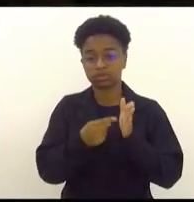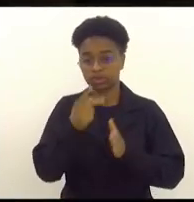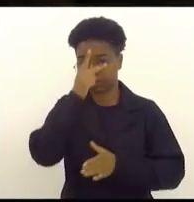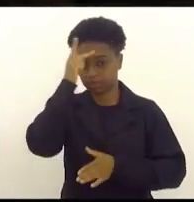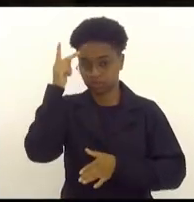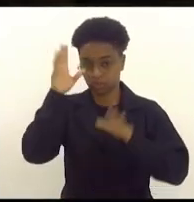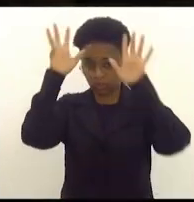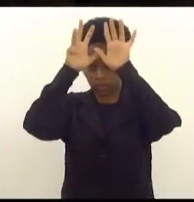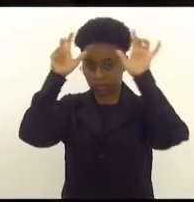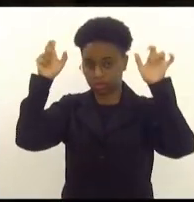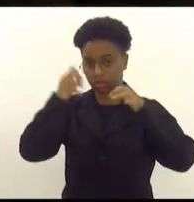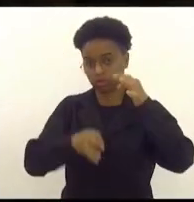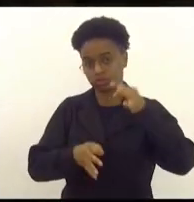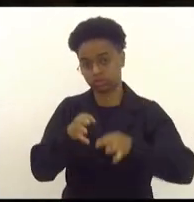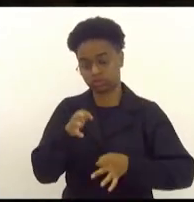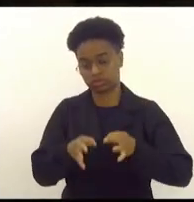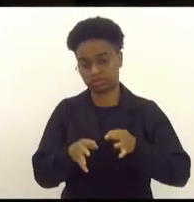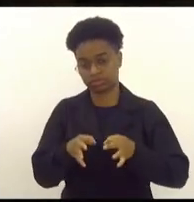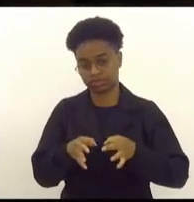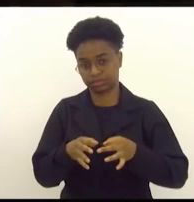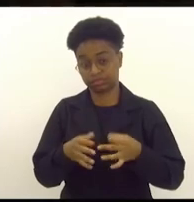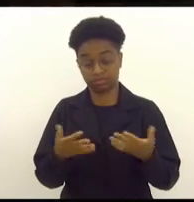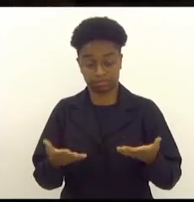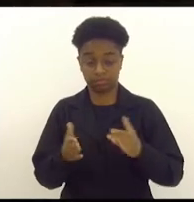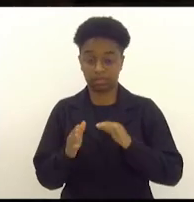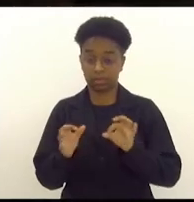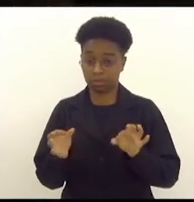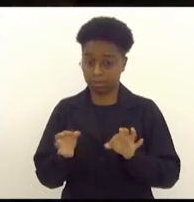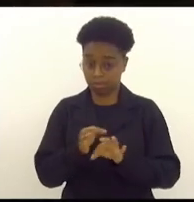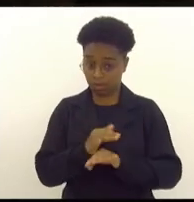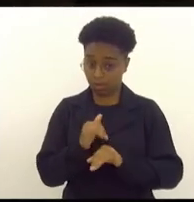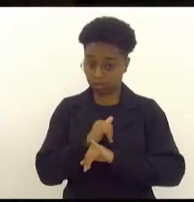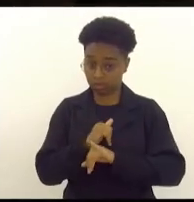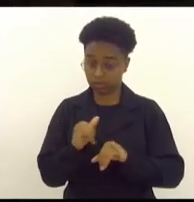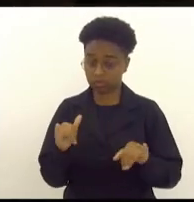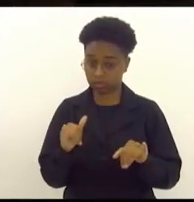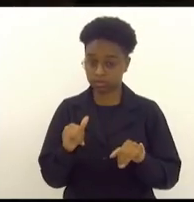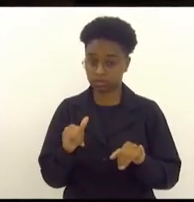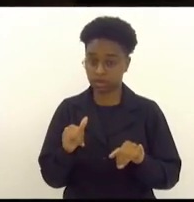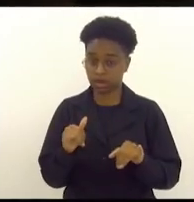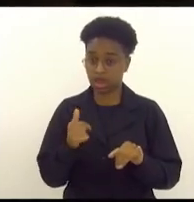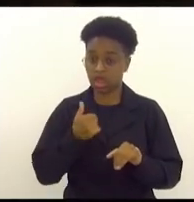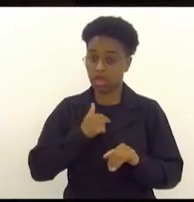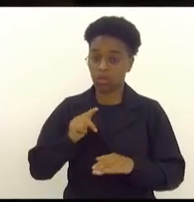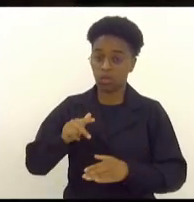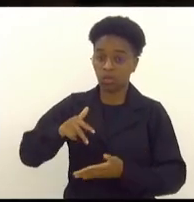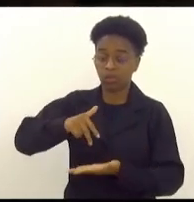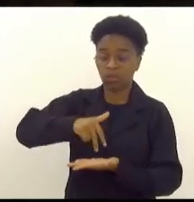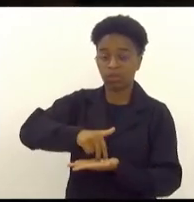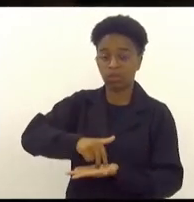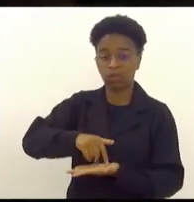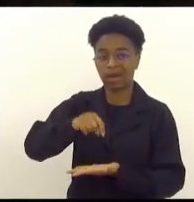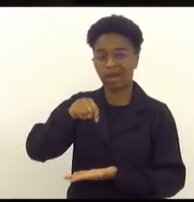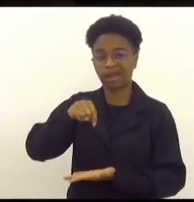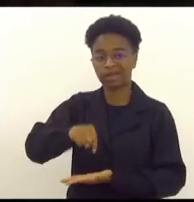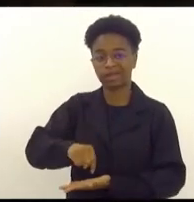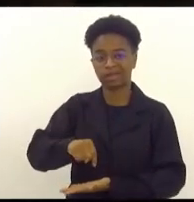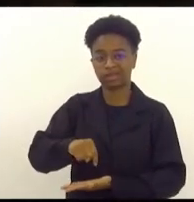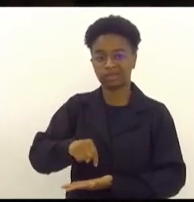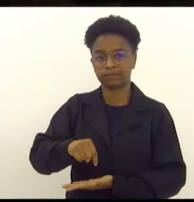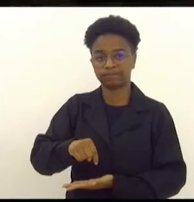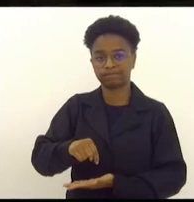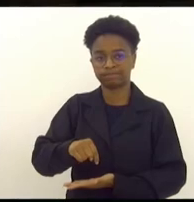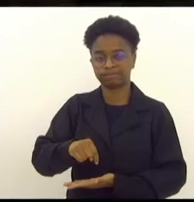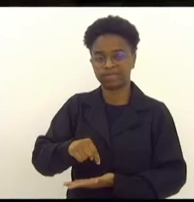de Justiça dito isso não estou aqui pelo